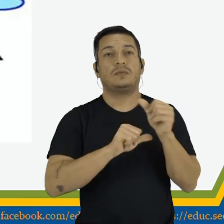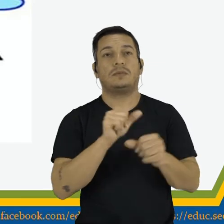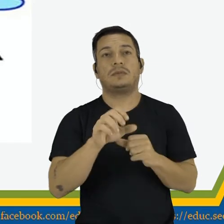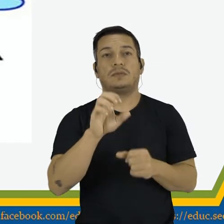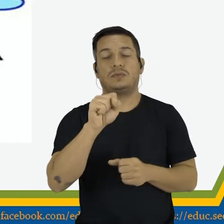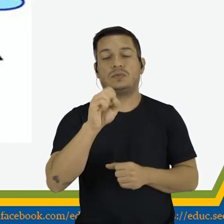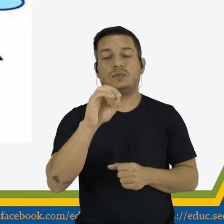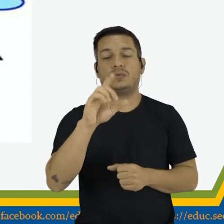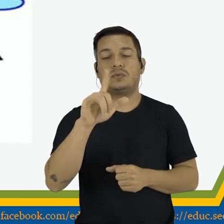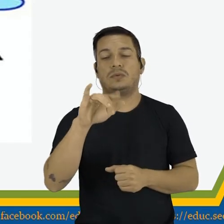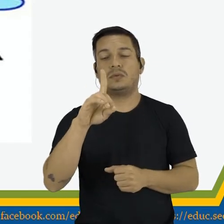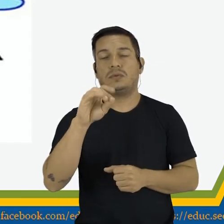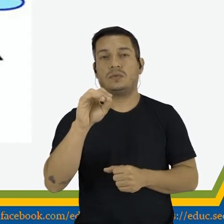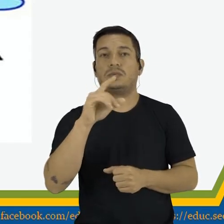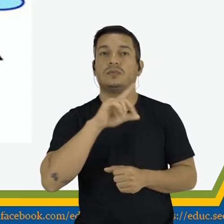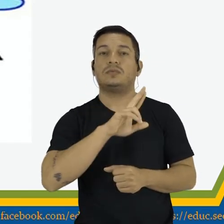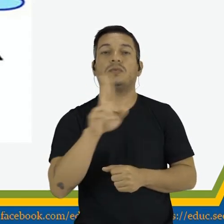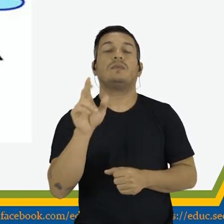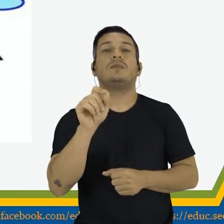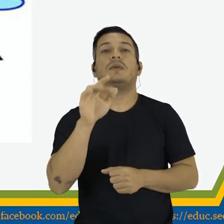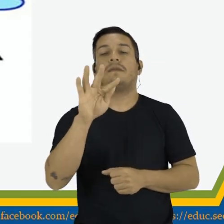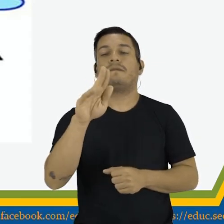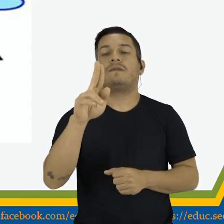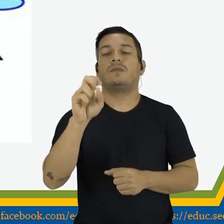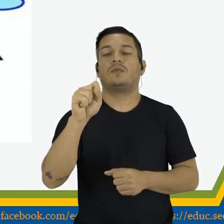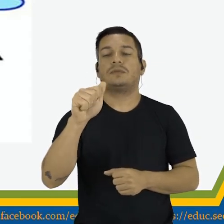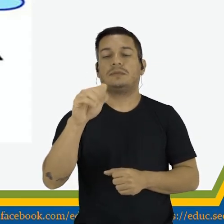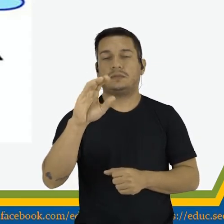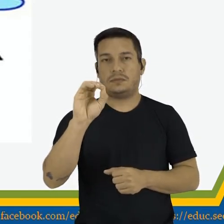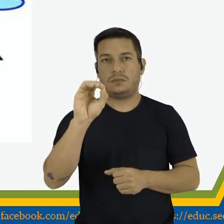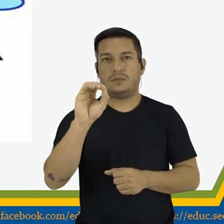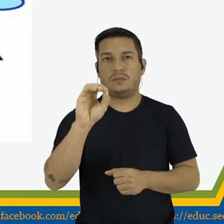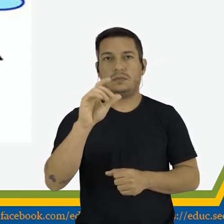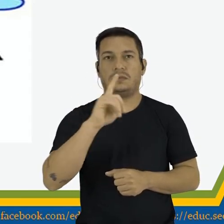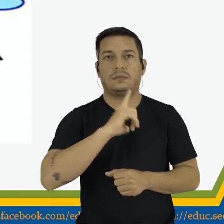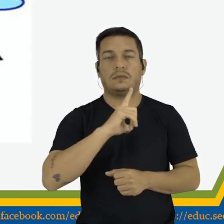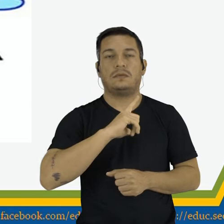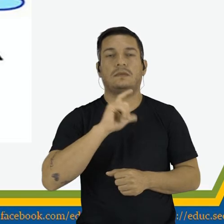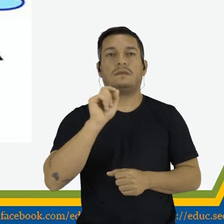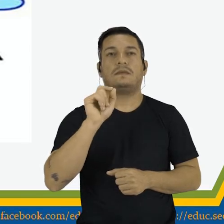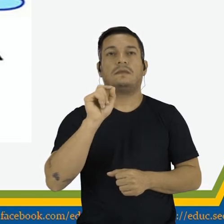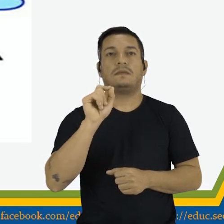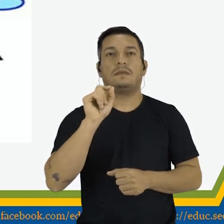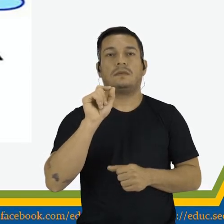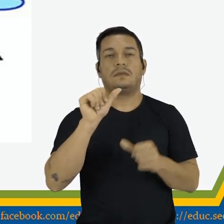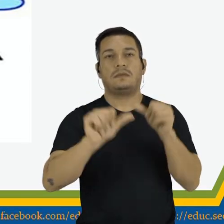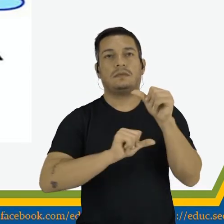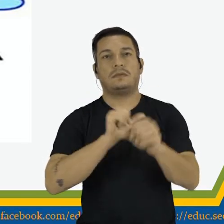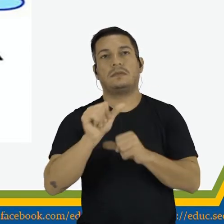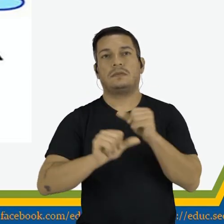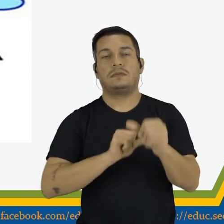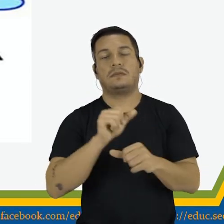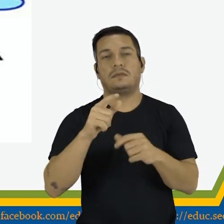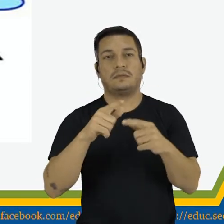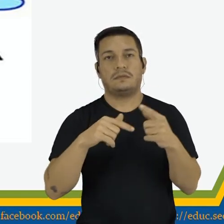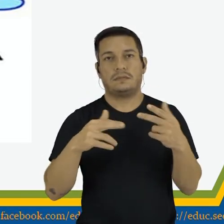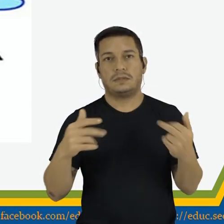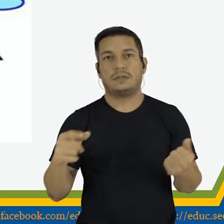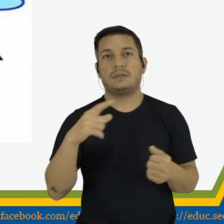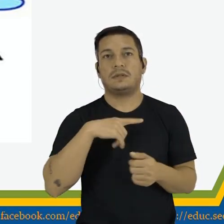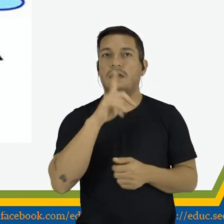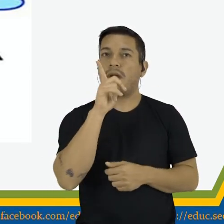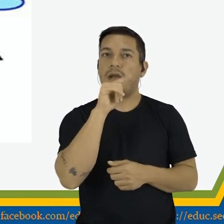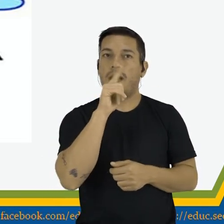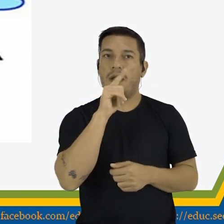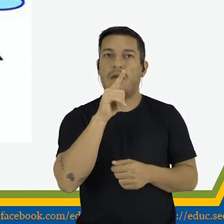sólido para o líquido, nós chamamos de fusão. Houve aí uma transformação dessa matéria, não é verdade? A